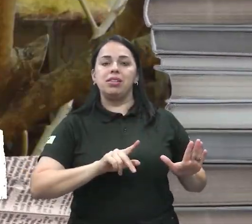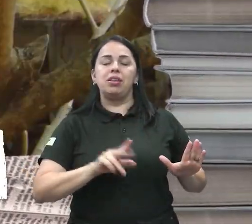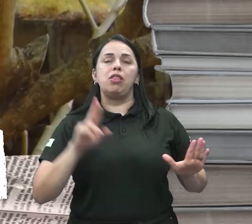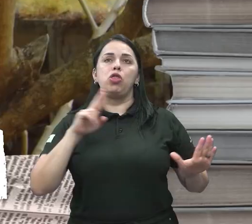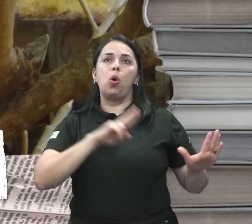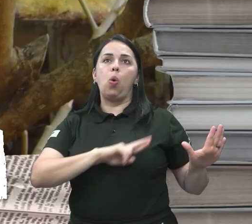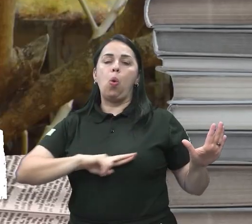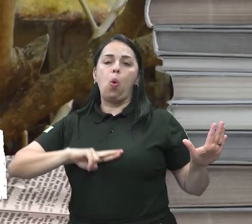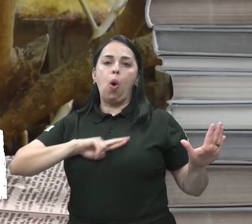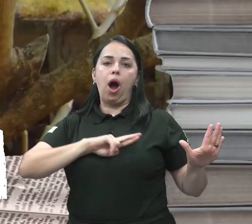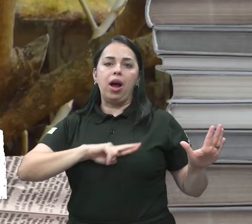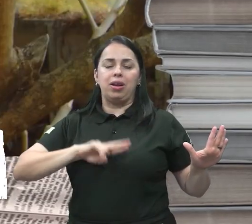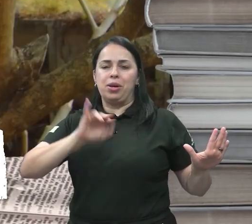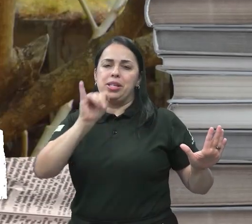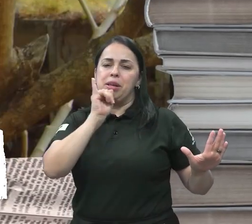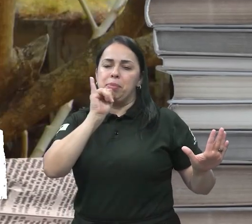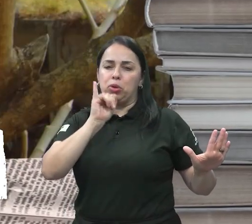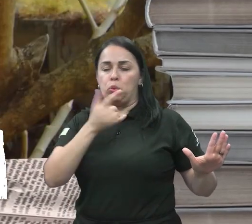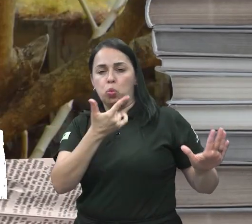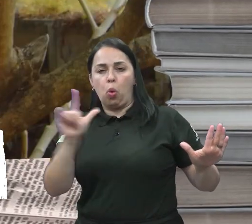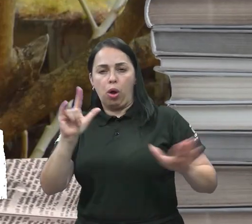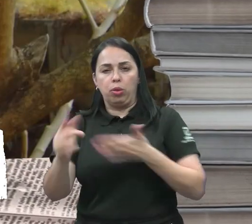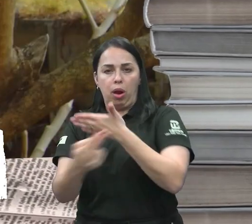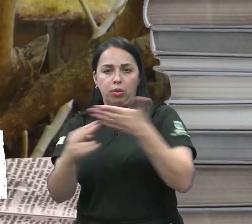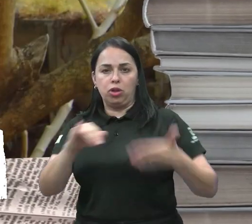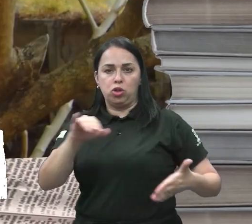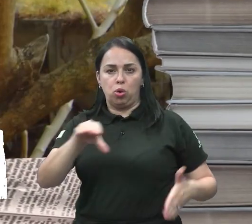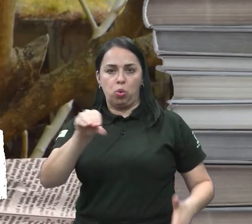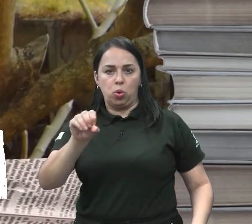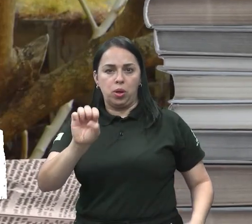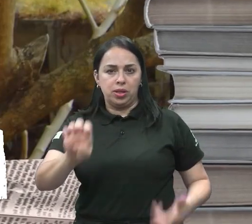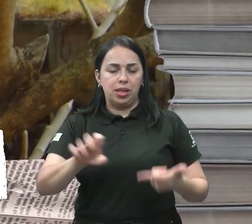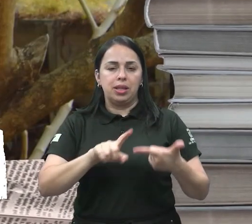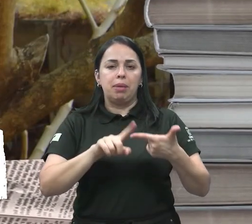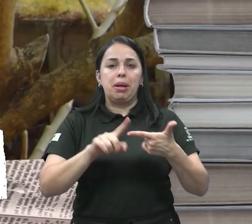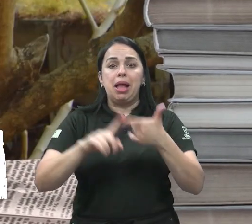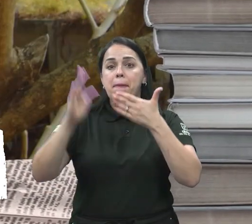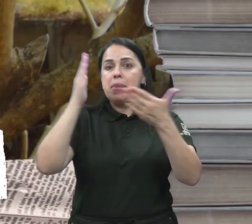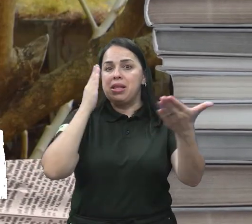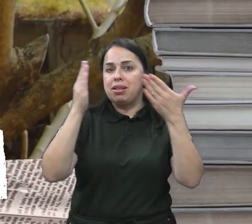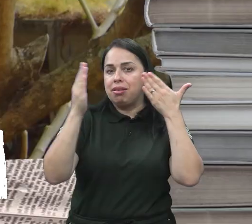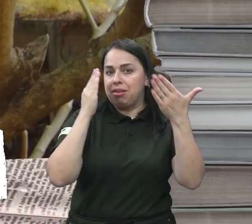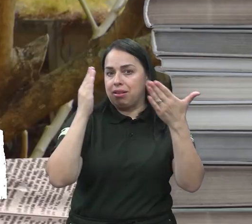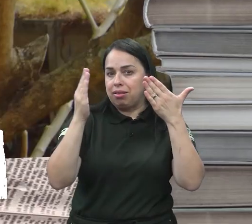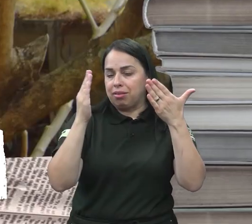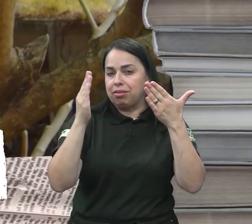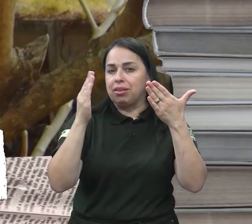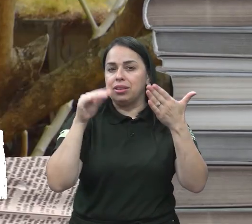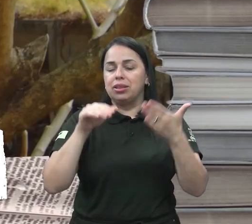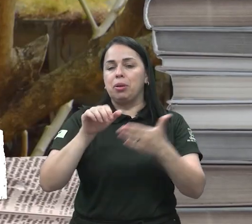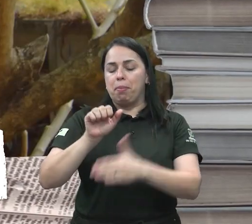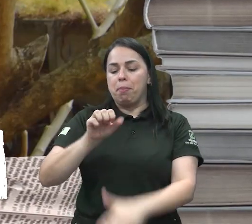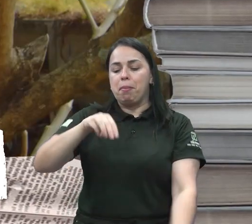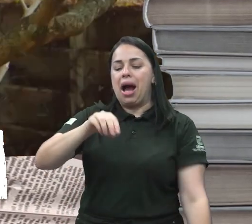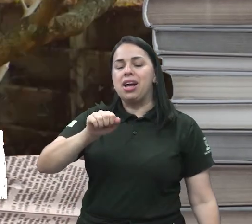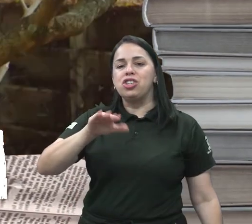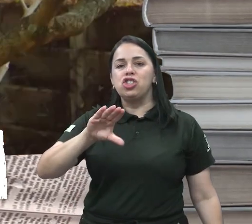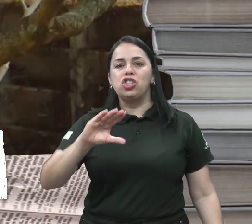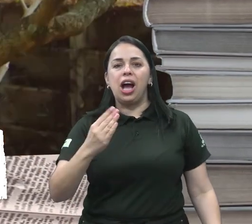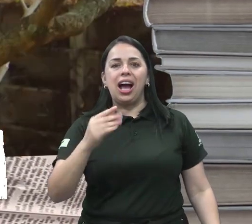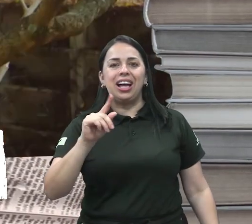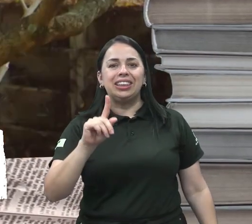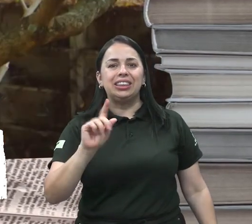no romantismo de José de Alencar e também não tem a densidade psicológica da fase realista de Machado de Assis.